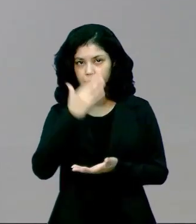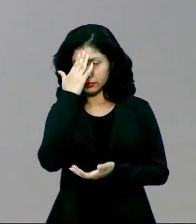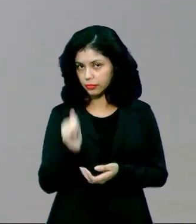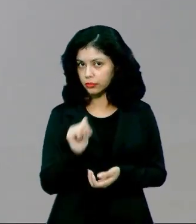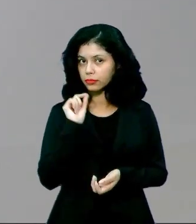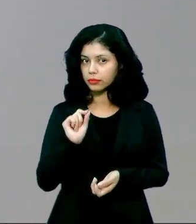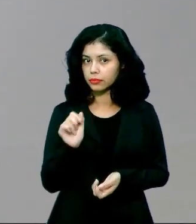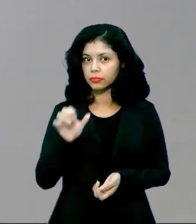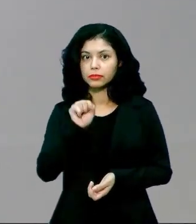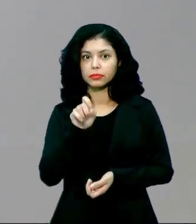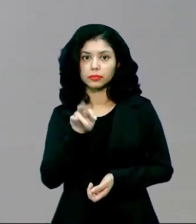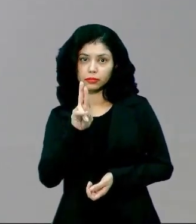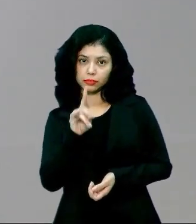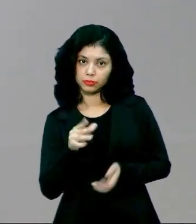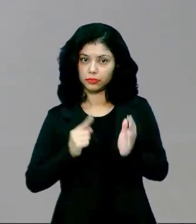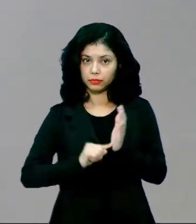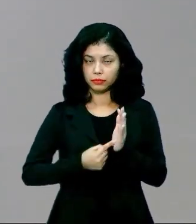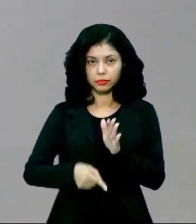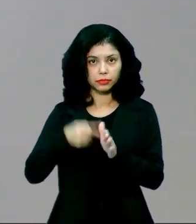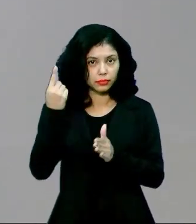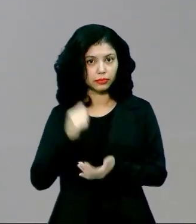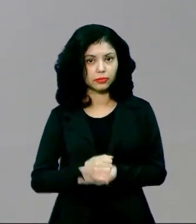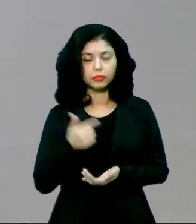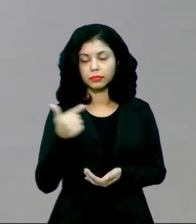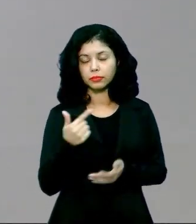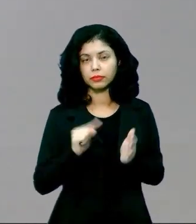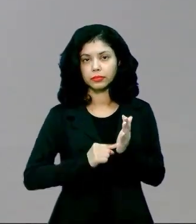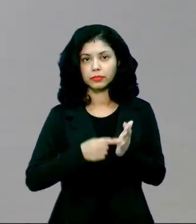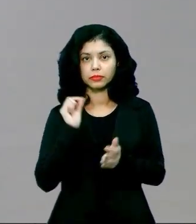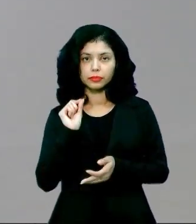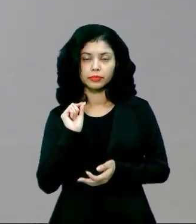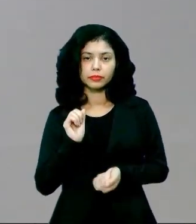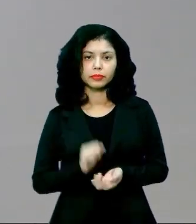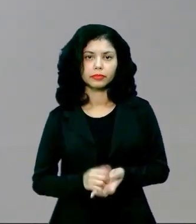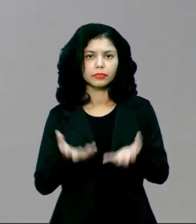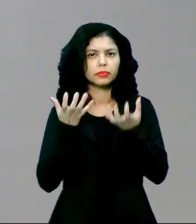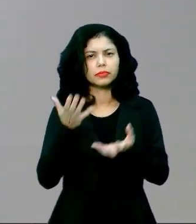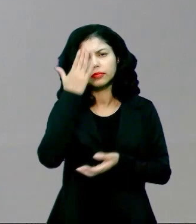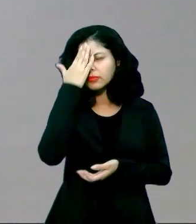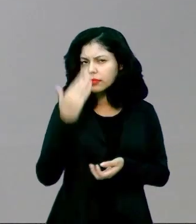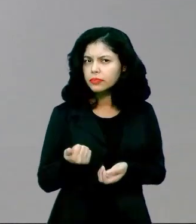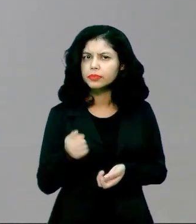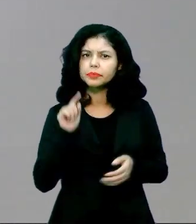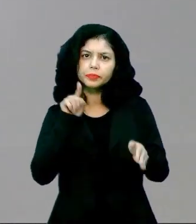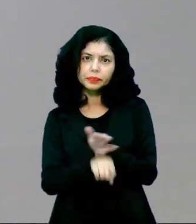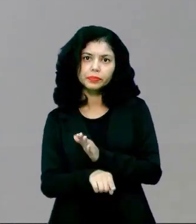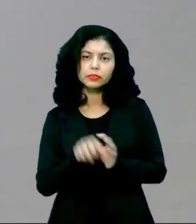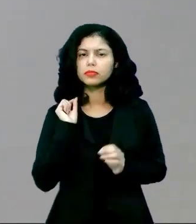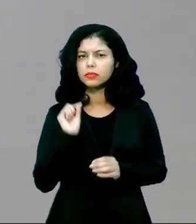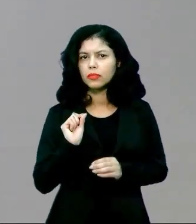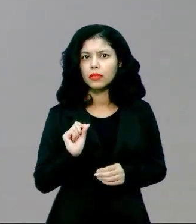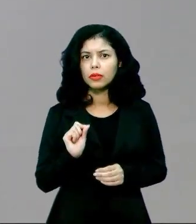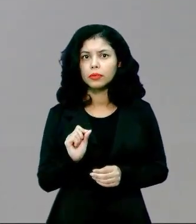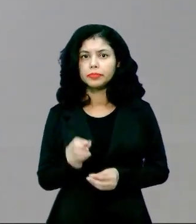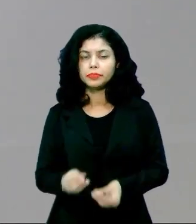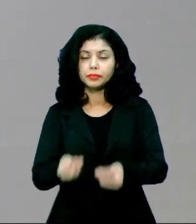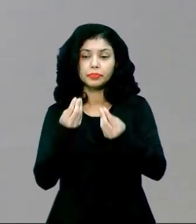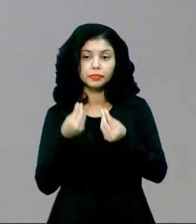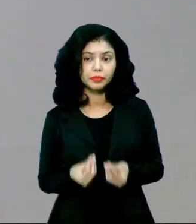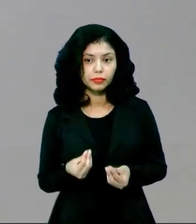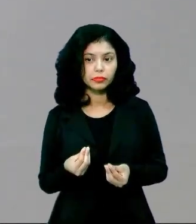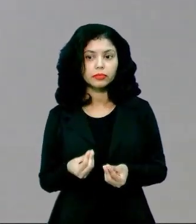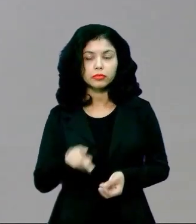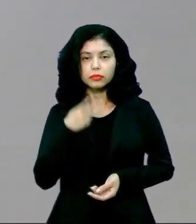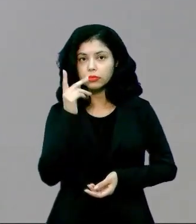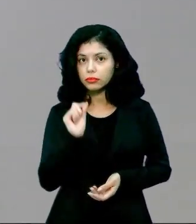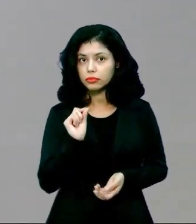que é o sulfato de bário. Esse é o primeiro ponto. O segundo ponto é, o que eu quero saber dessa questão? O que a questão me fornece? A